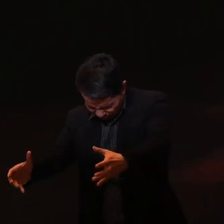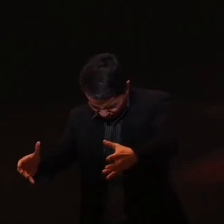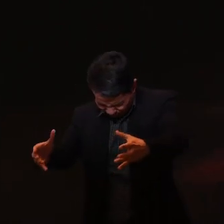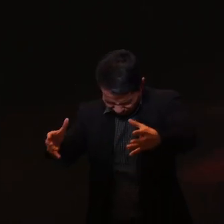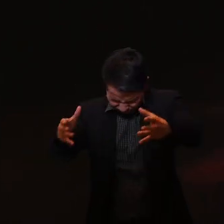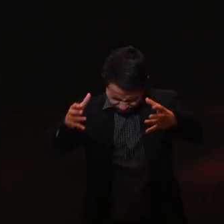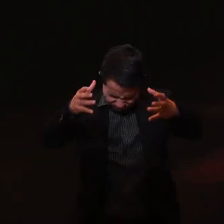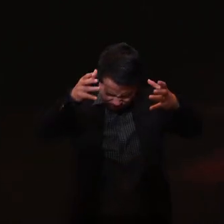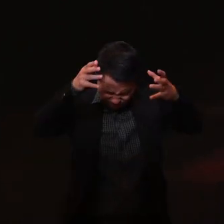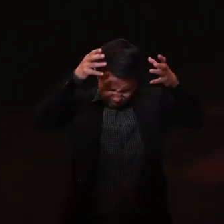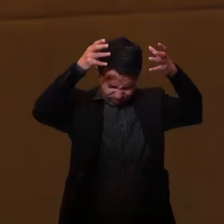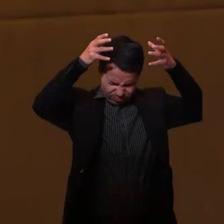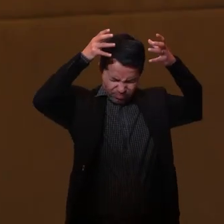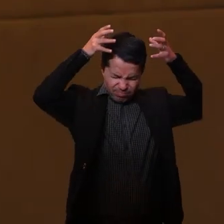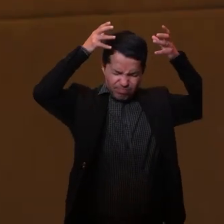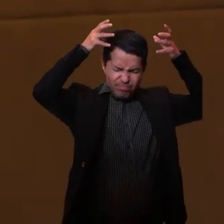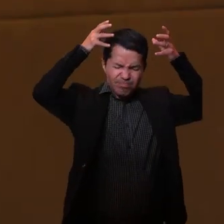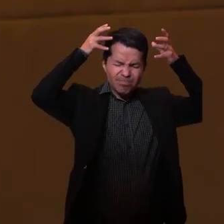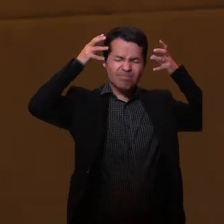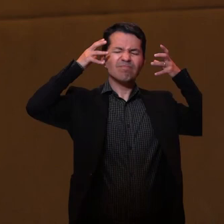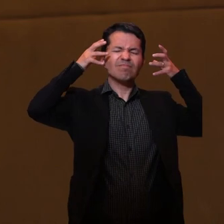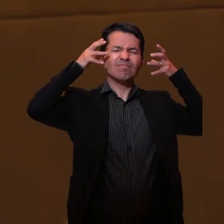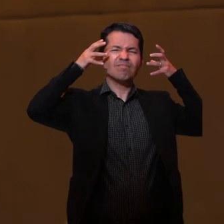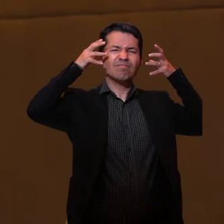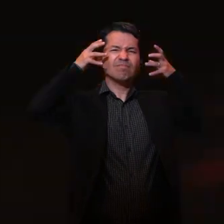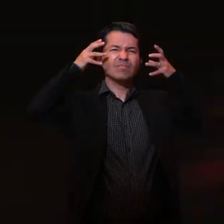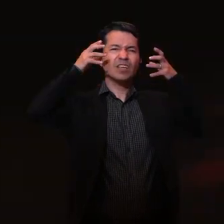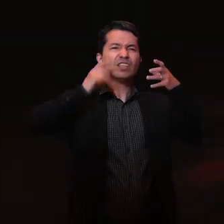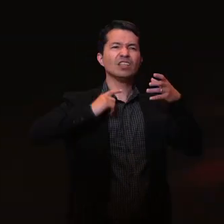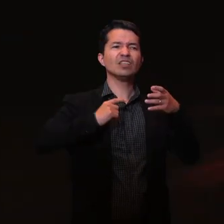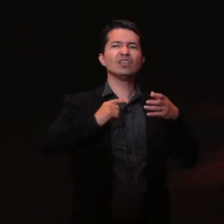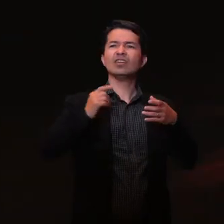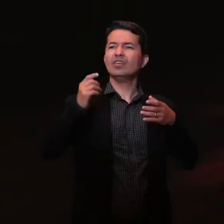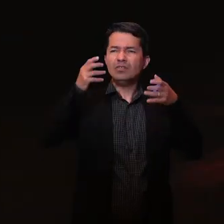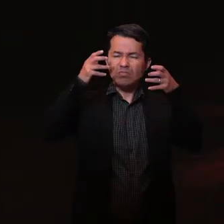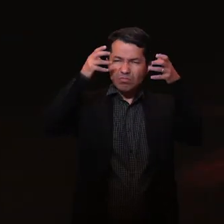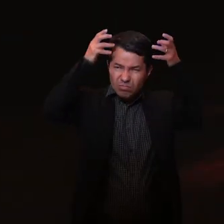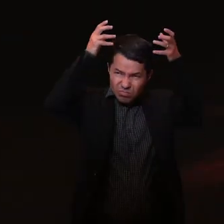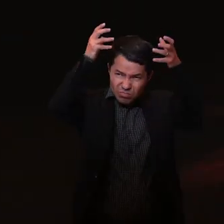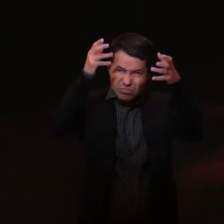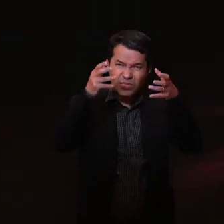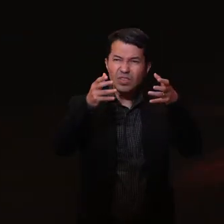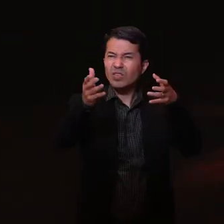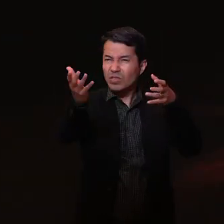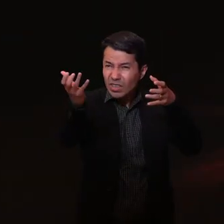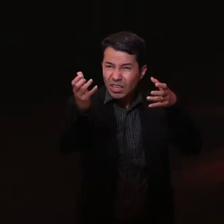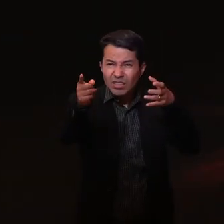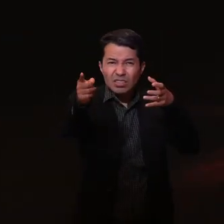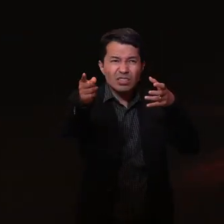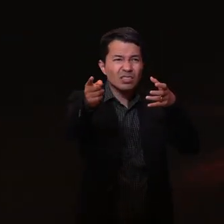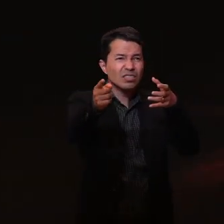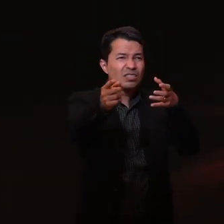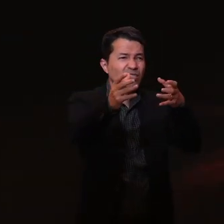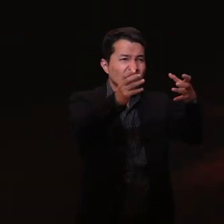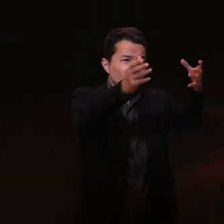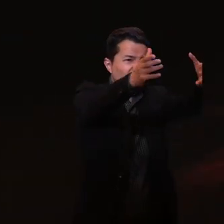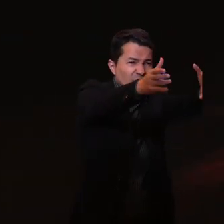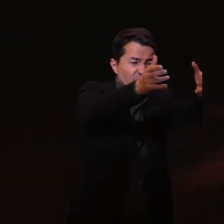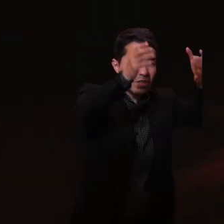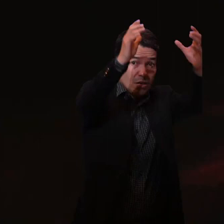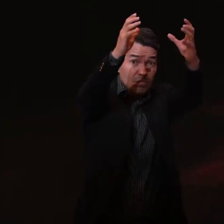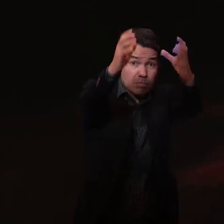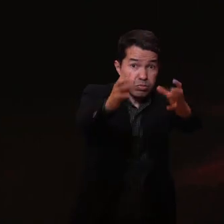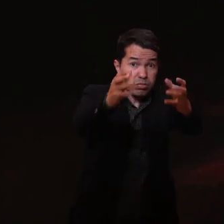a salvação para o mundo. E todo aquele que crê no sacrifício